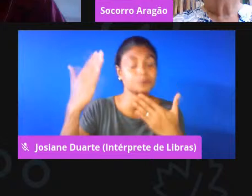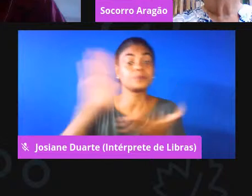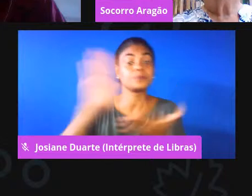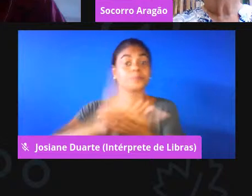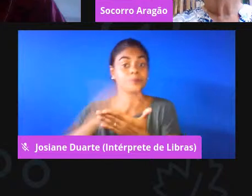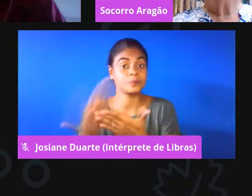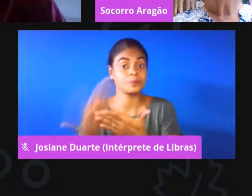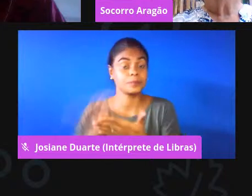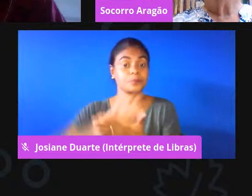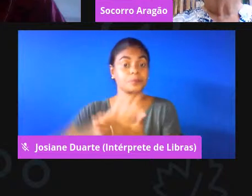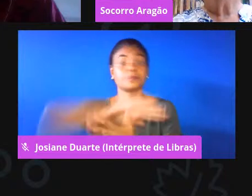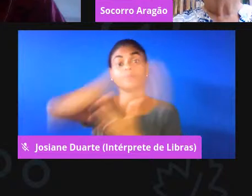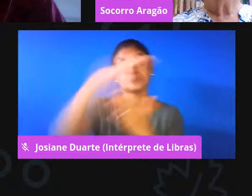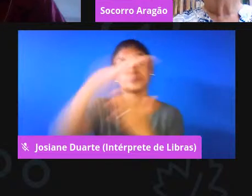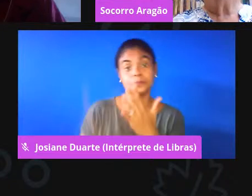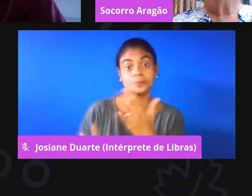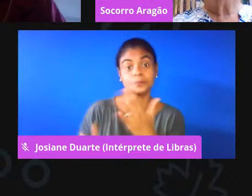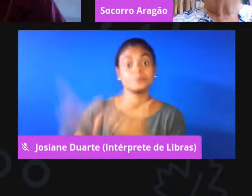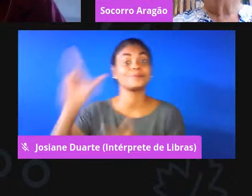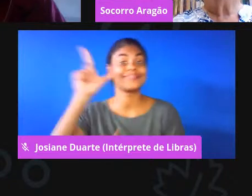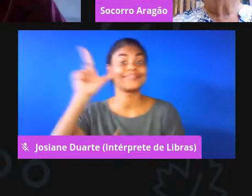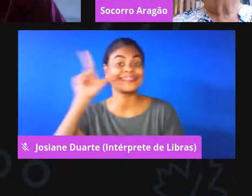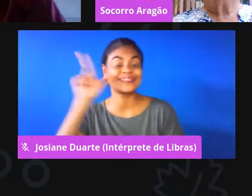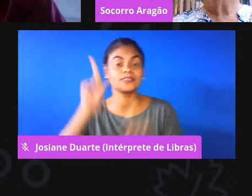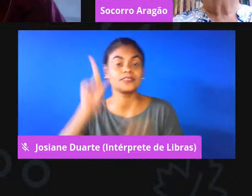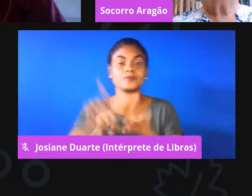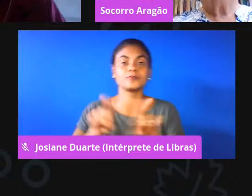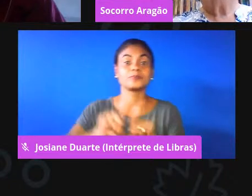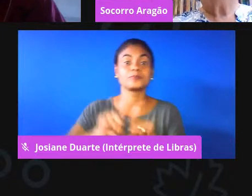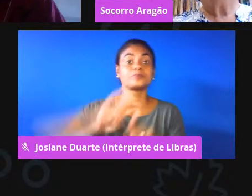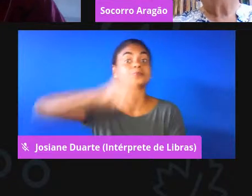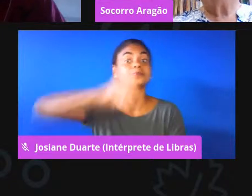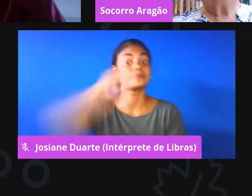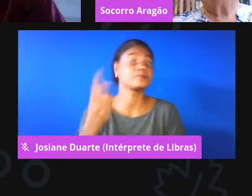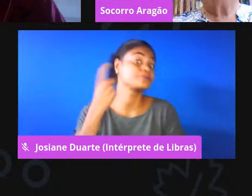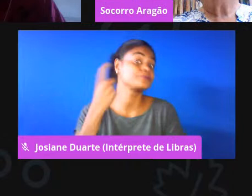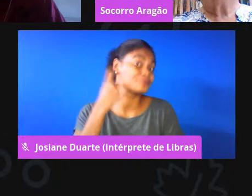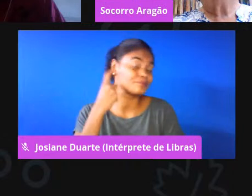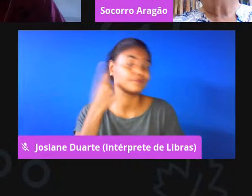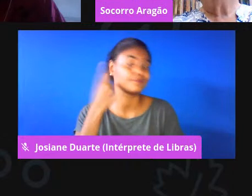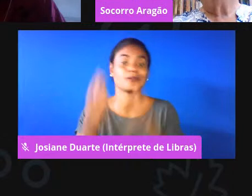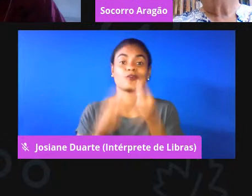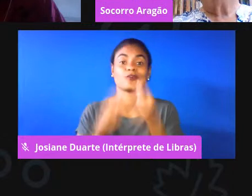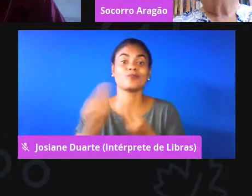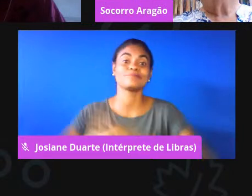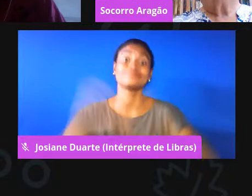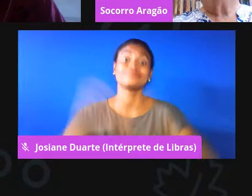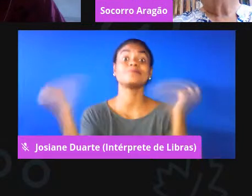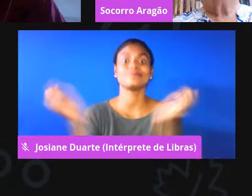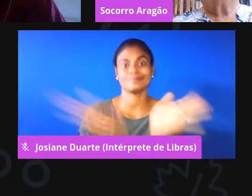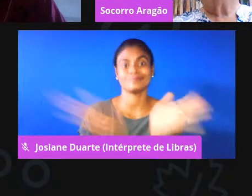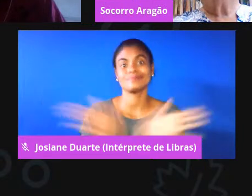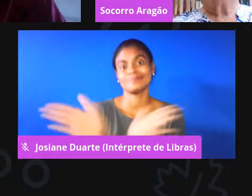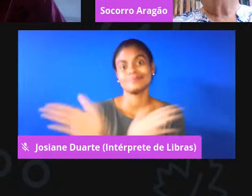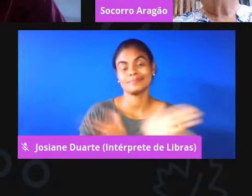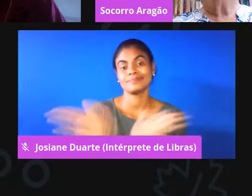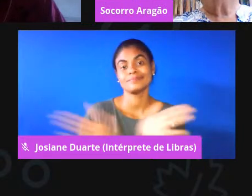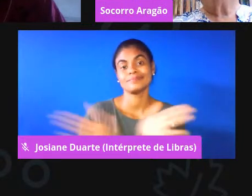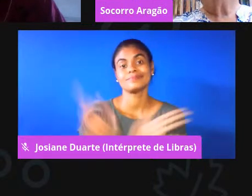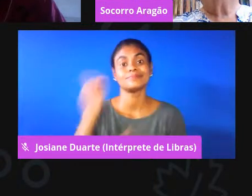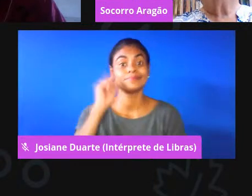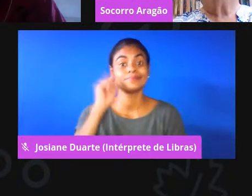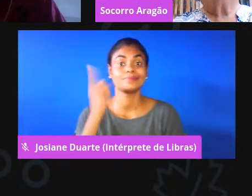Libras, a Laís e a Josiane, porque sem eles também nós não poderíamos ter tantos